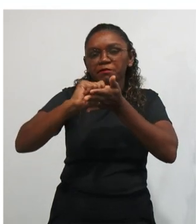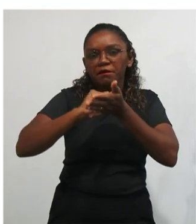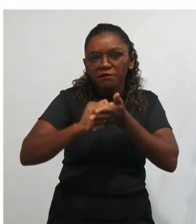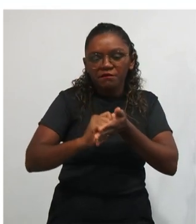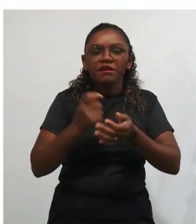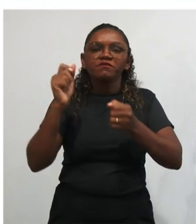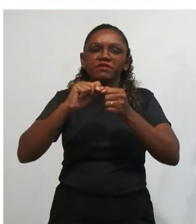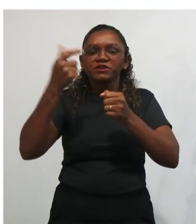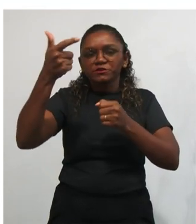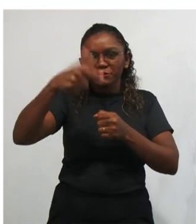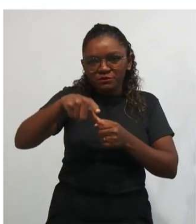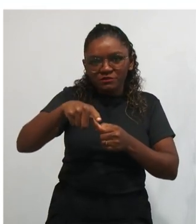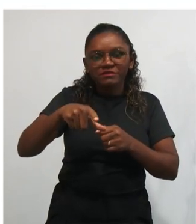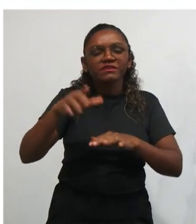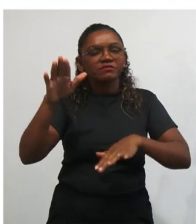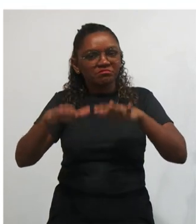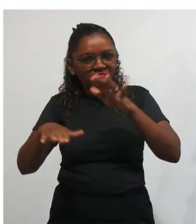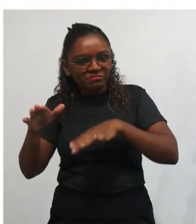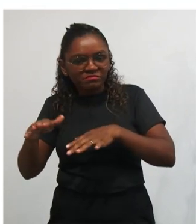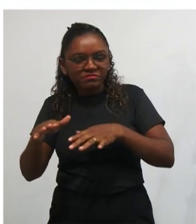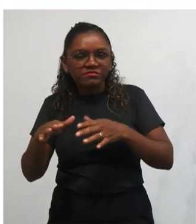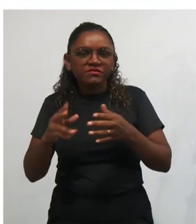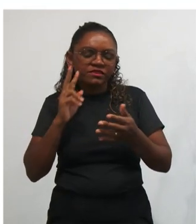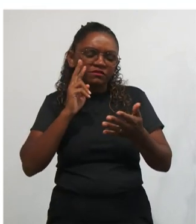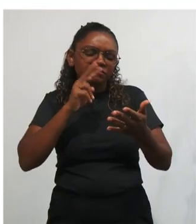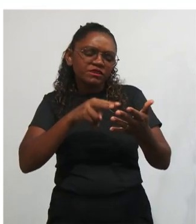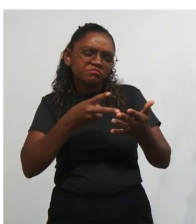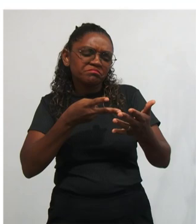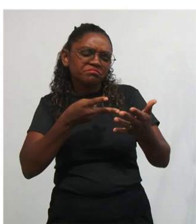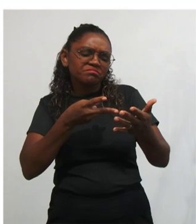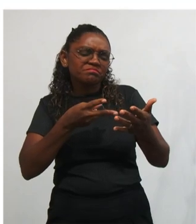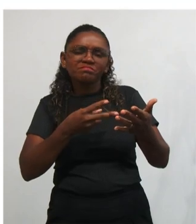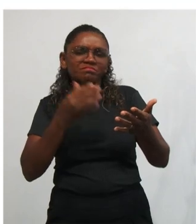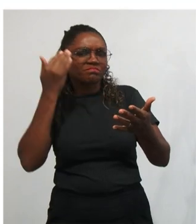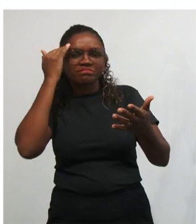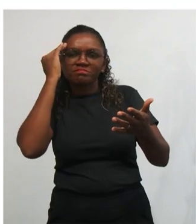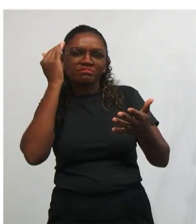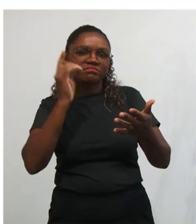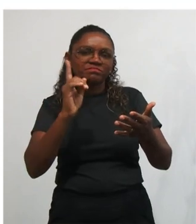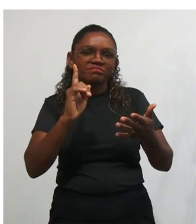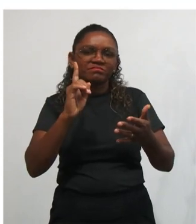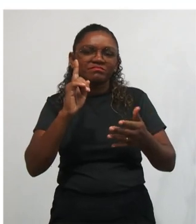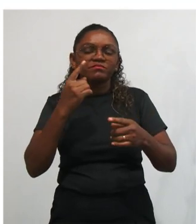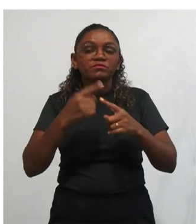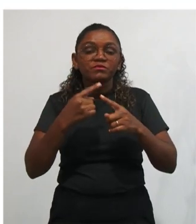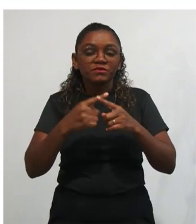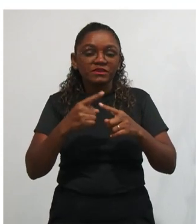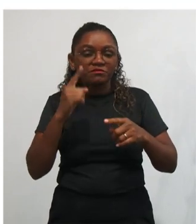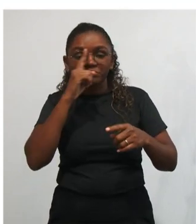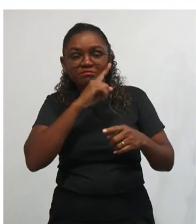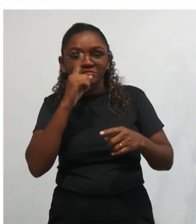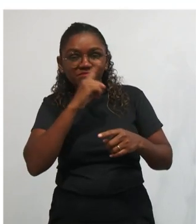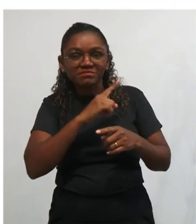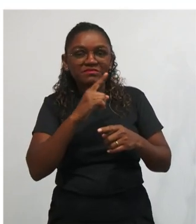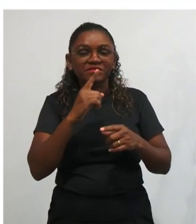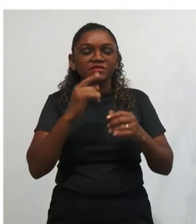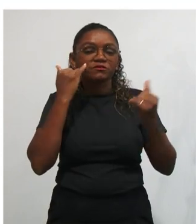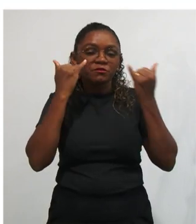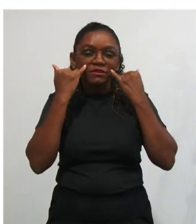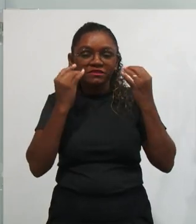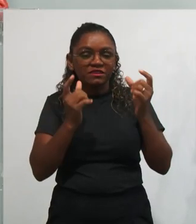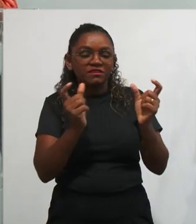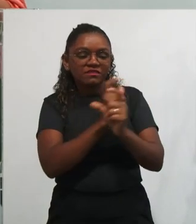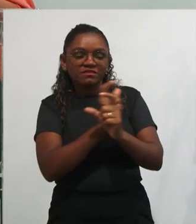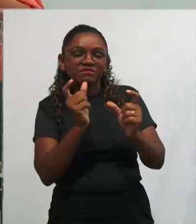provavelmente criança na hora de interpretar esse texto ela não vai conseguir ela vai se perder nas informações Então